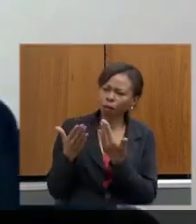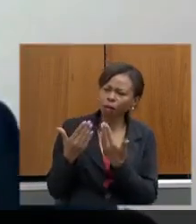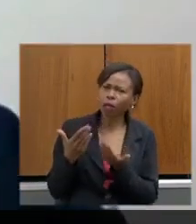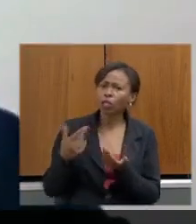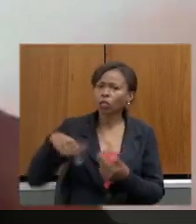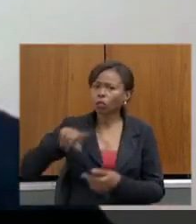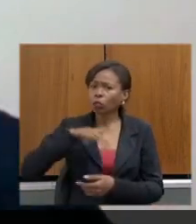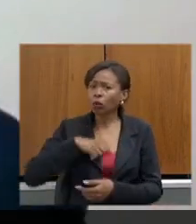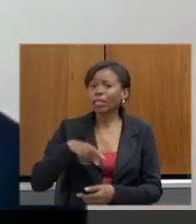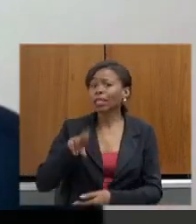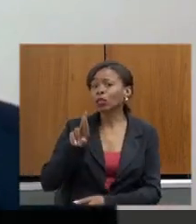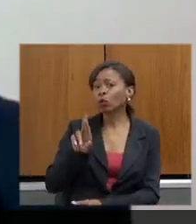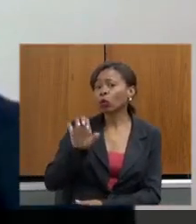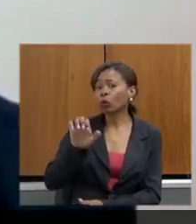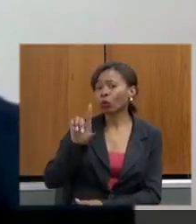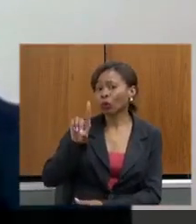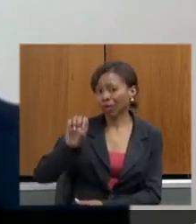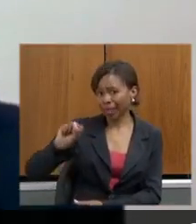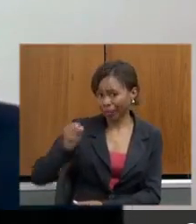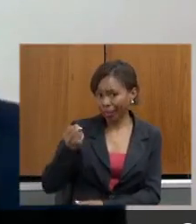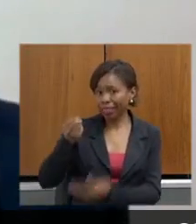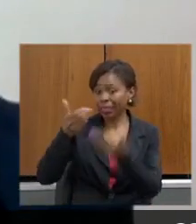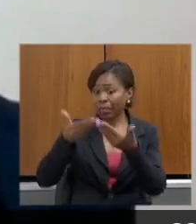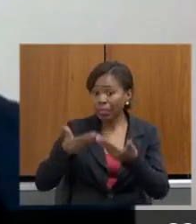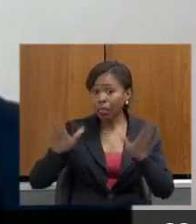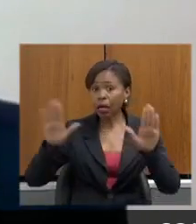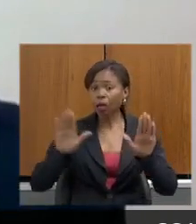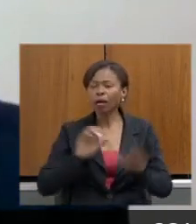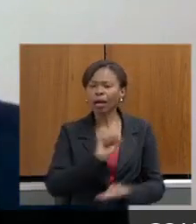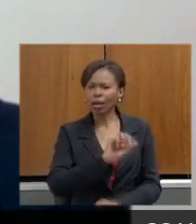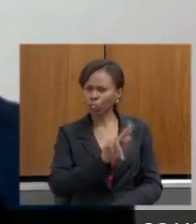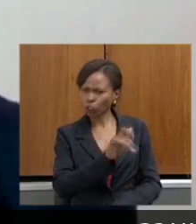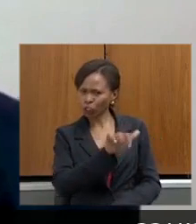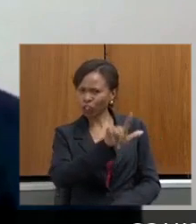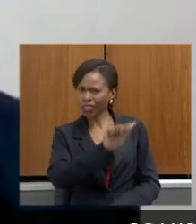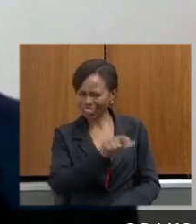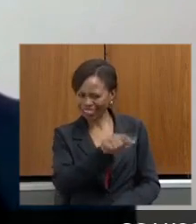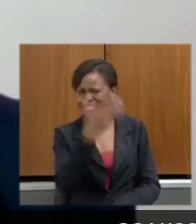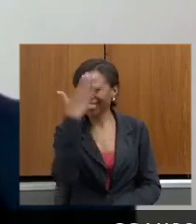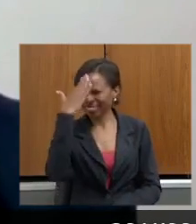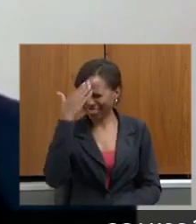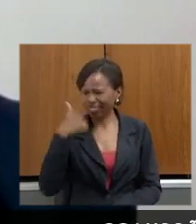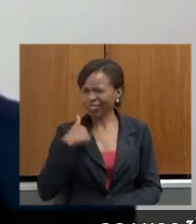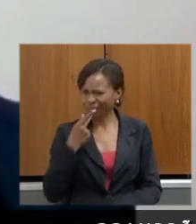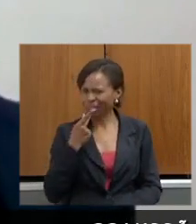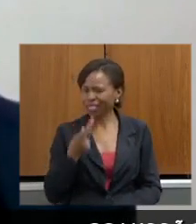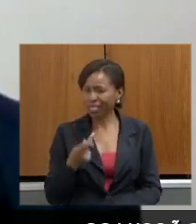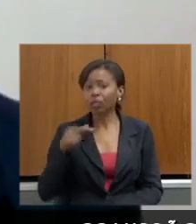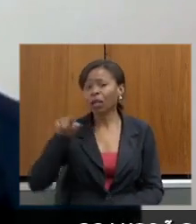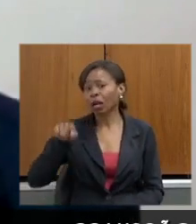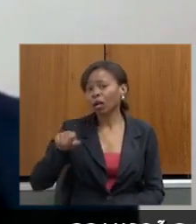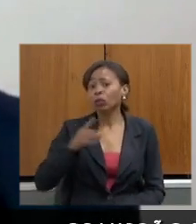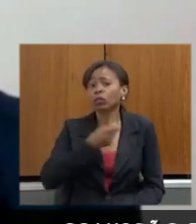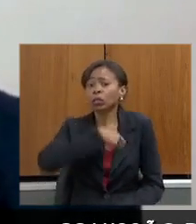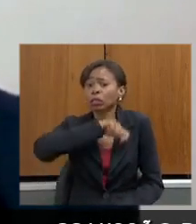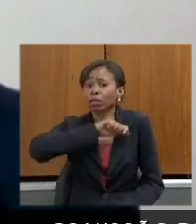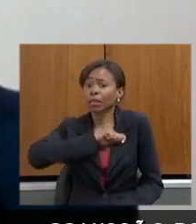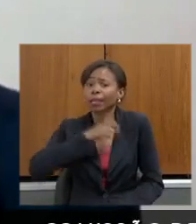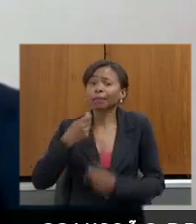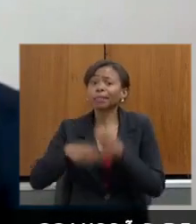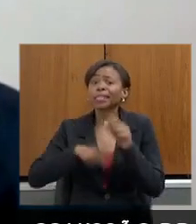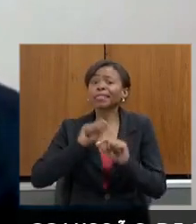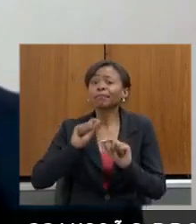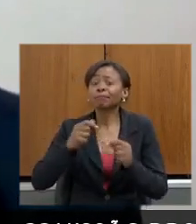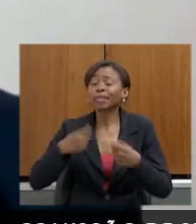caixa Guilherme e aqui achei no seu WhatsApp que eu tô falando Tem delegado que tem despachar a a